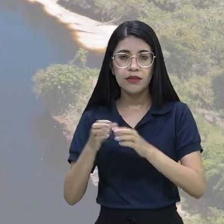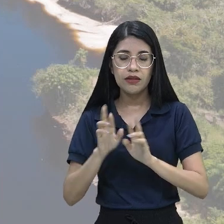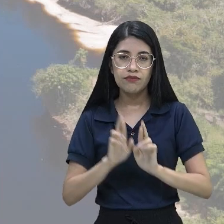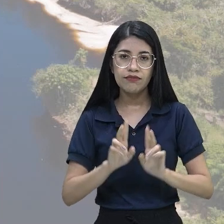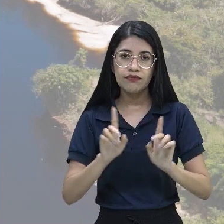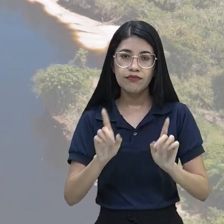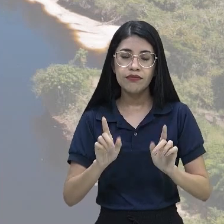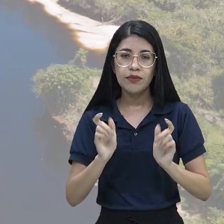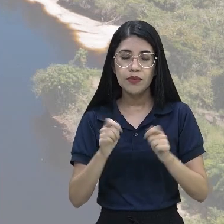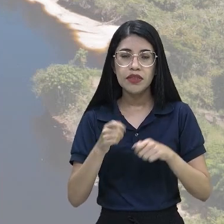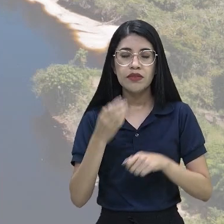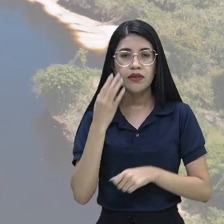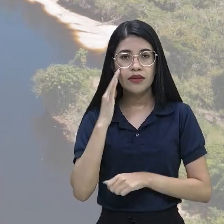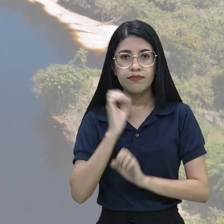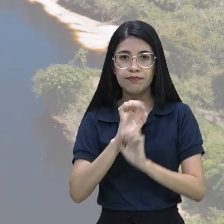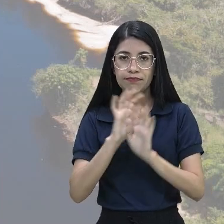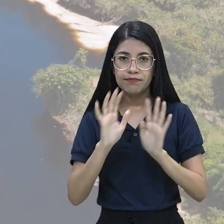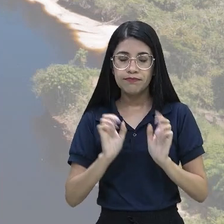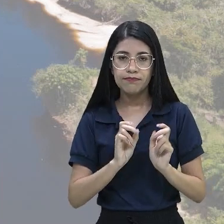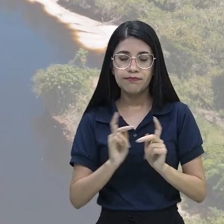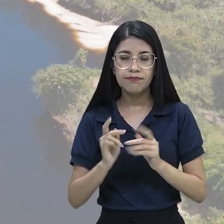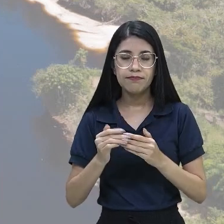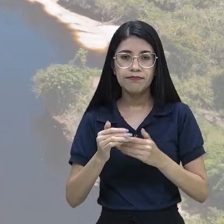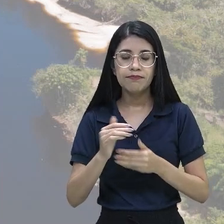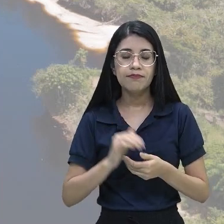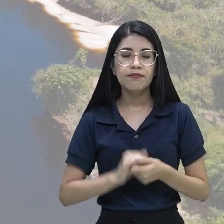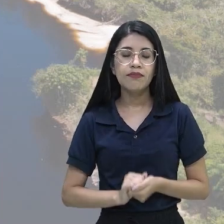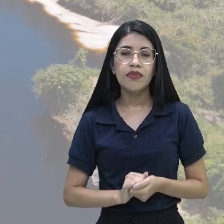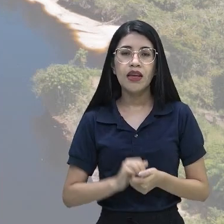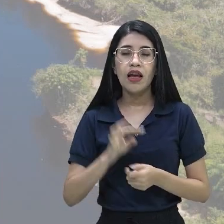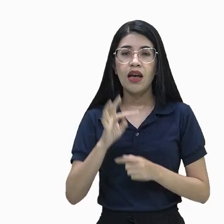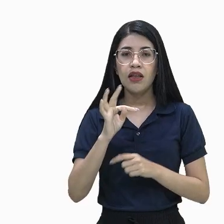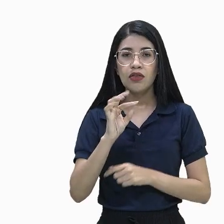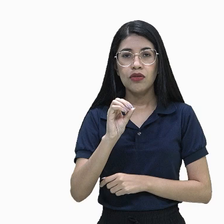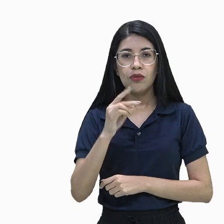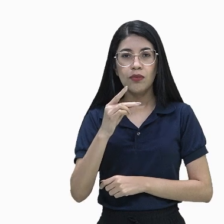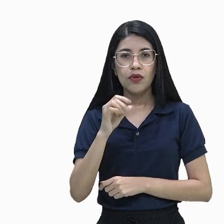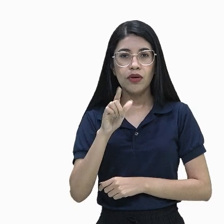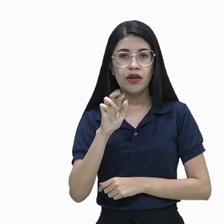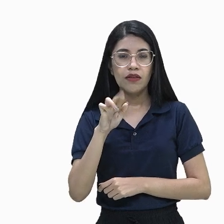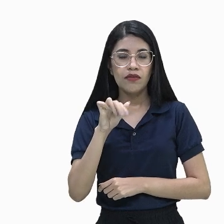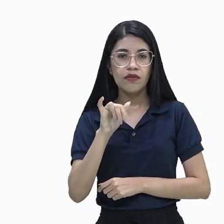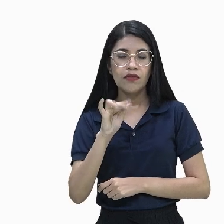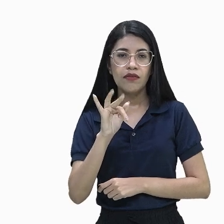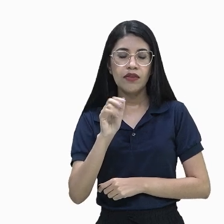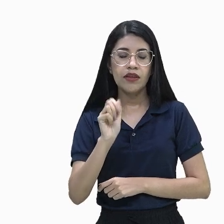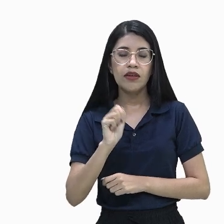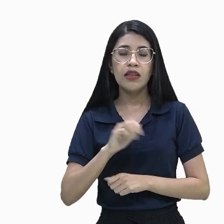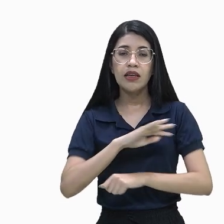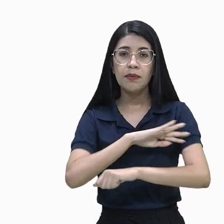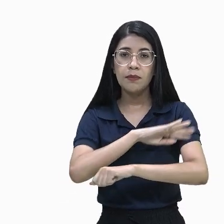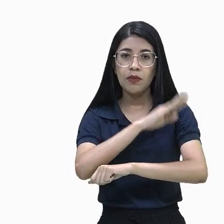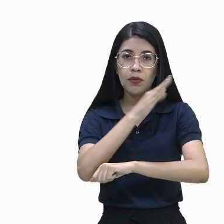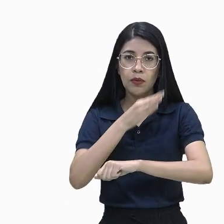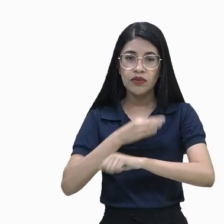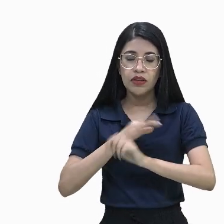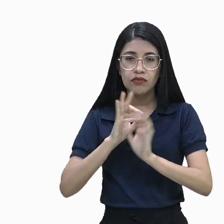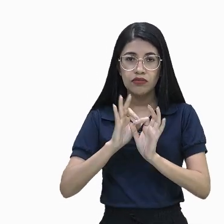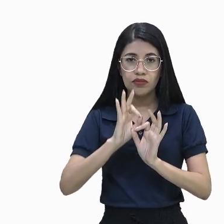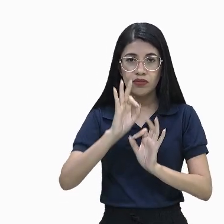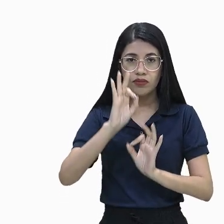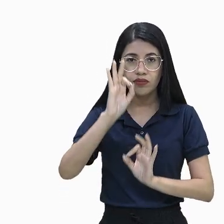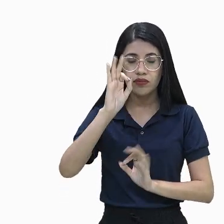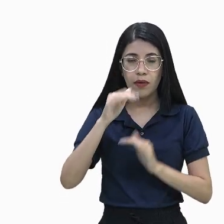fácil aí para o tipo de planície. A topografia, nós temos as montanhas mais altas, né?